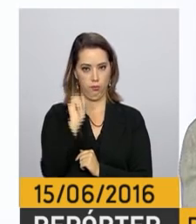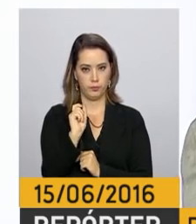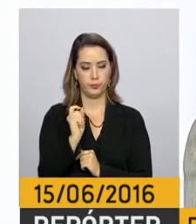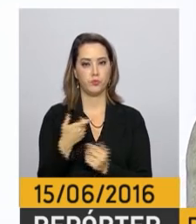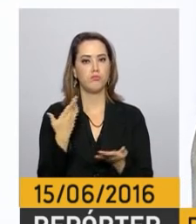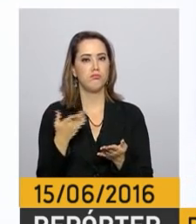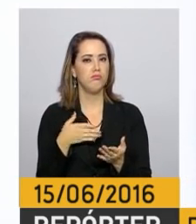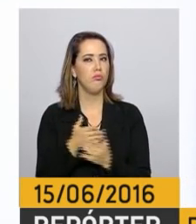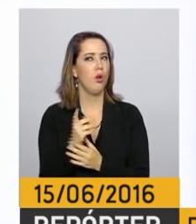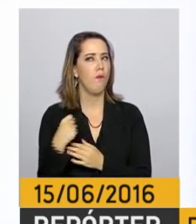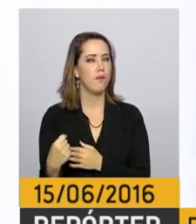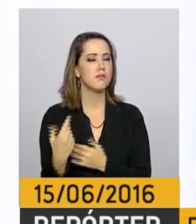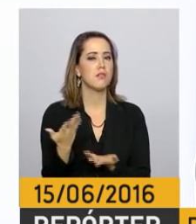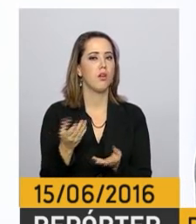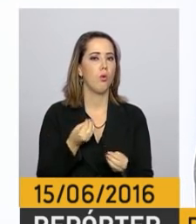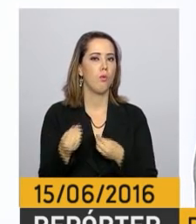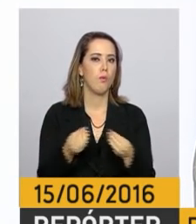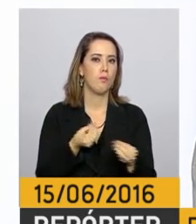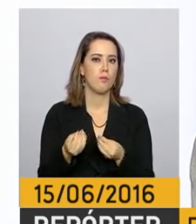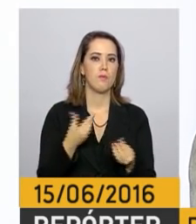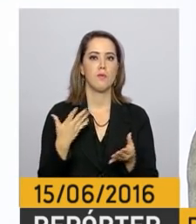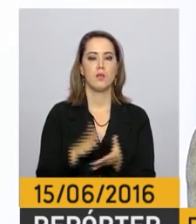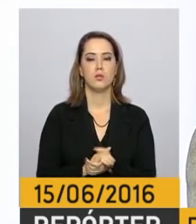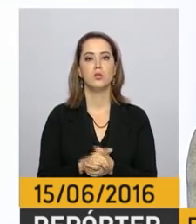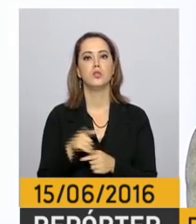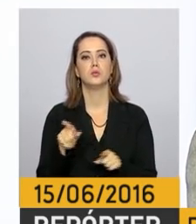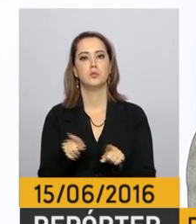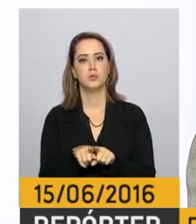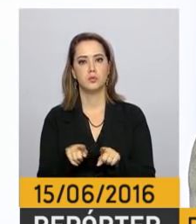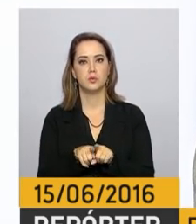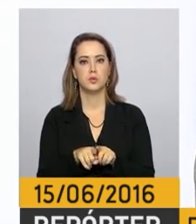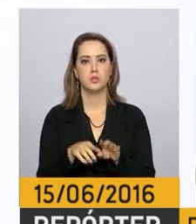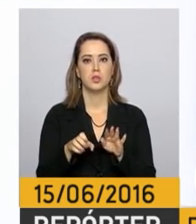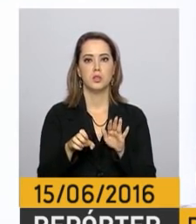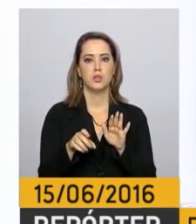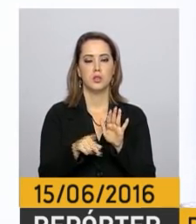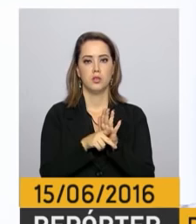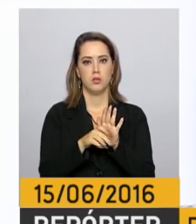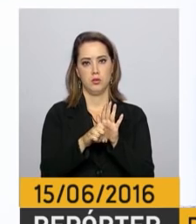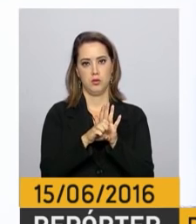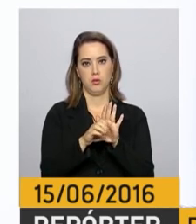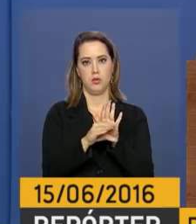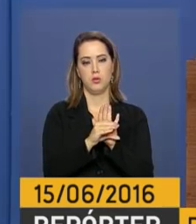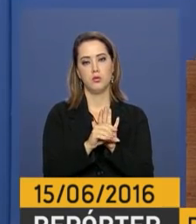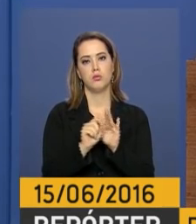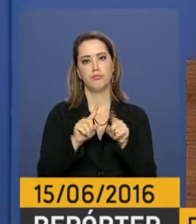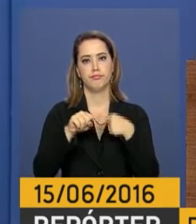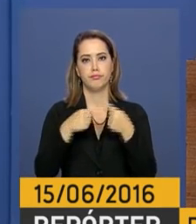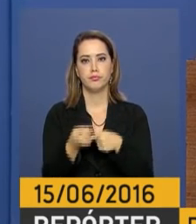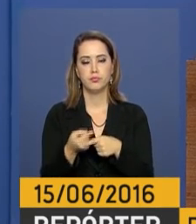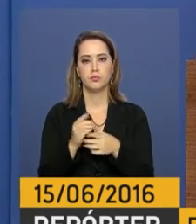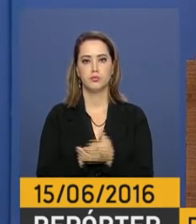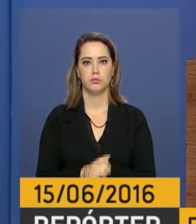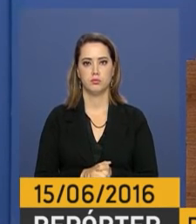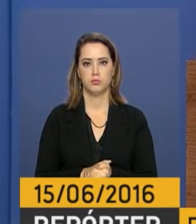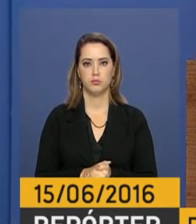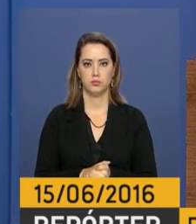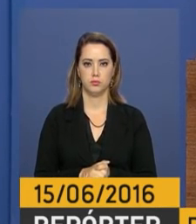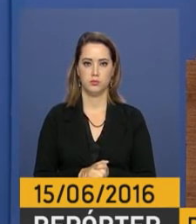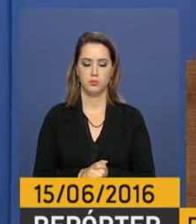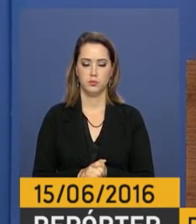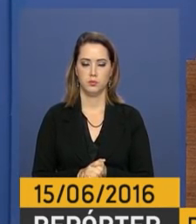essa a votação do impeachment também pode deixar a tramitação da PEC para depois. Eh,